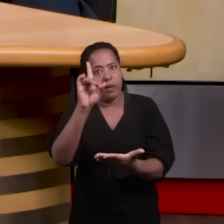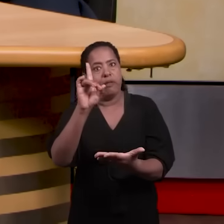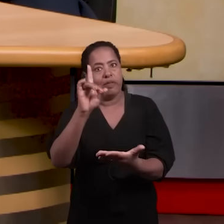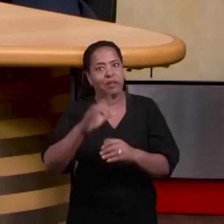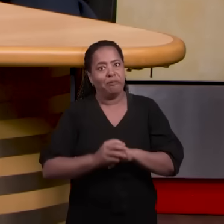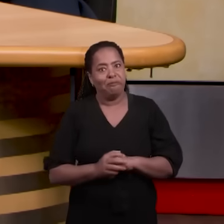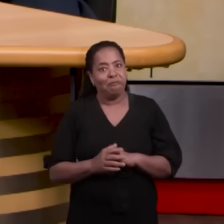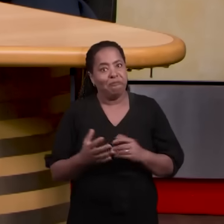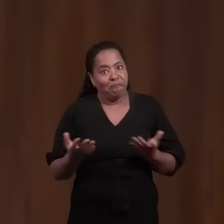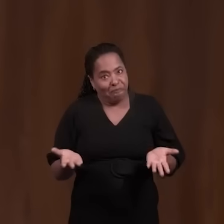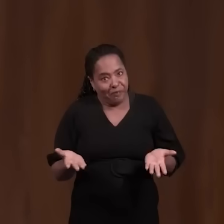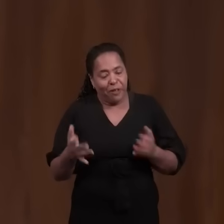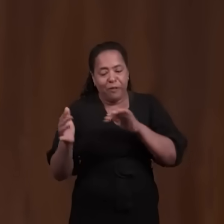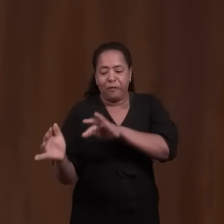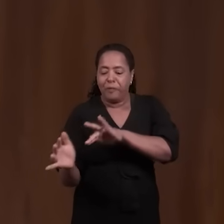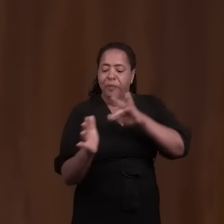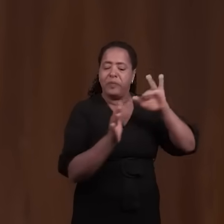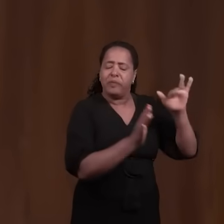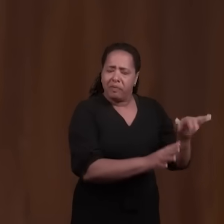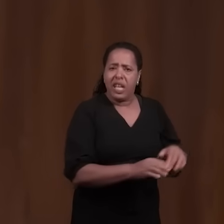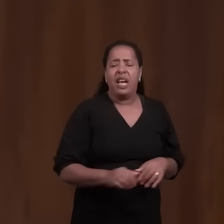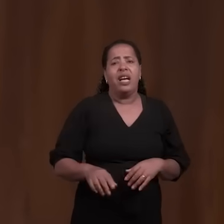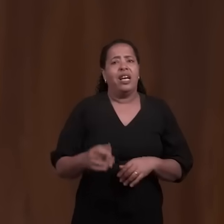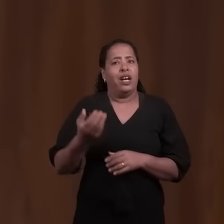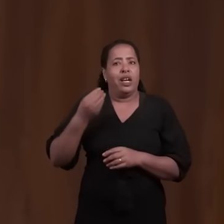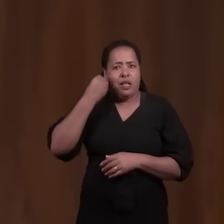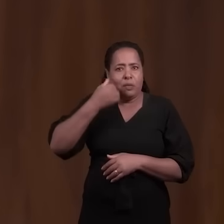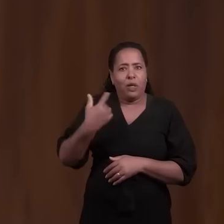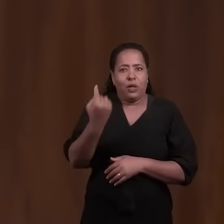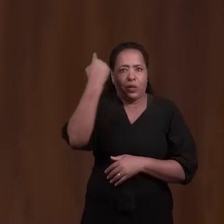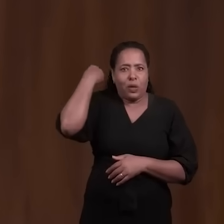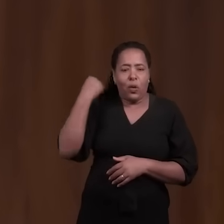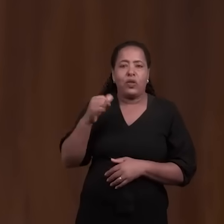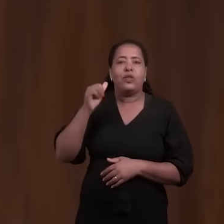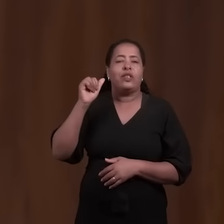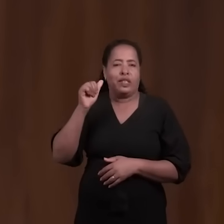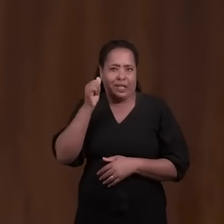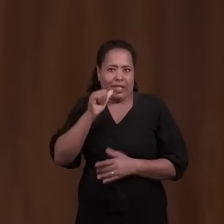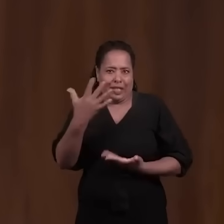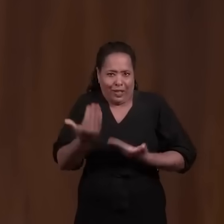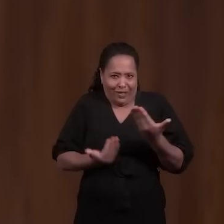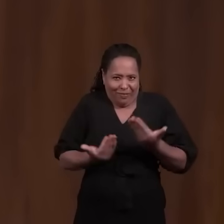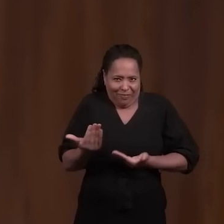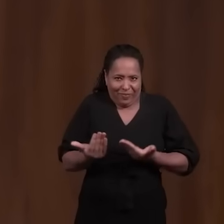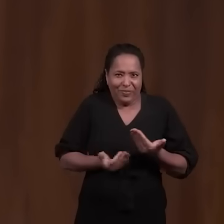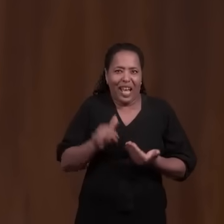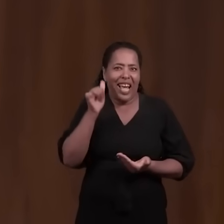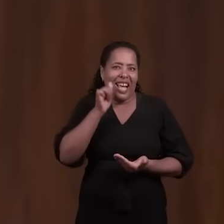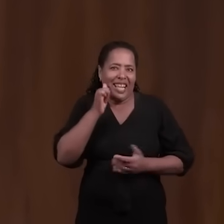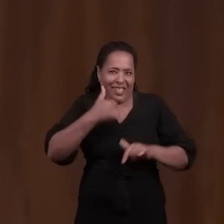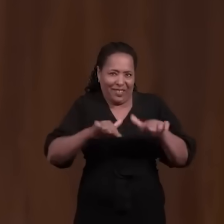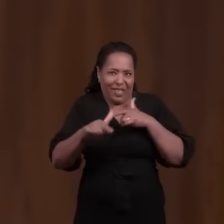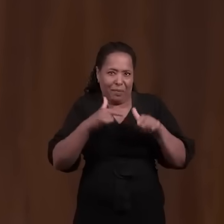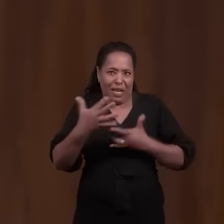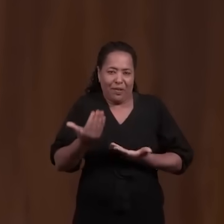tinha uma funcionária, uma serviçal lá, que era muito simplesinha e tal, morava aqui na periferia,